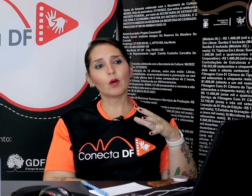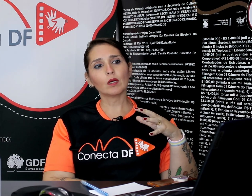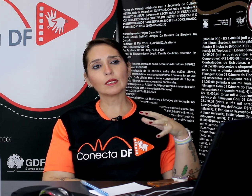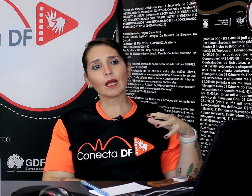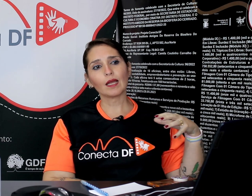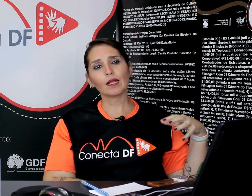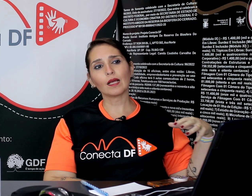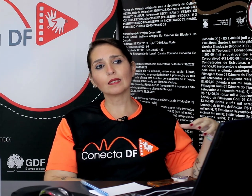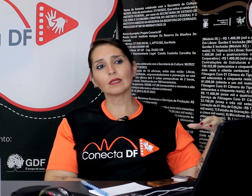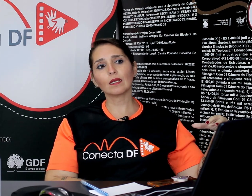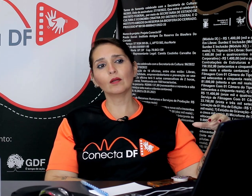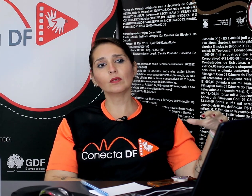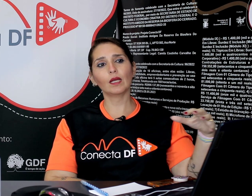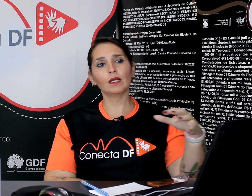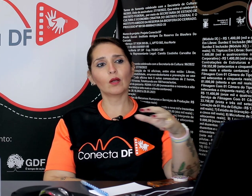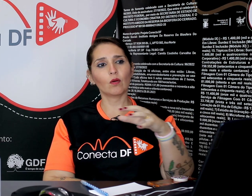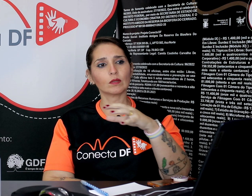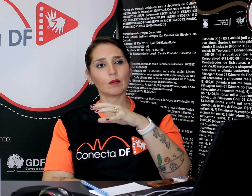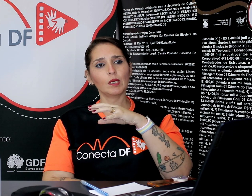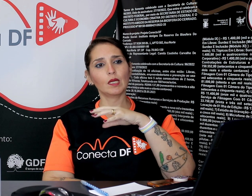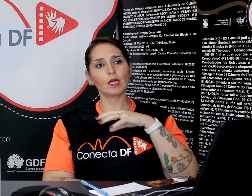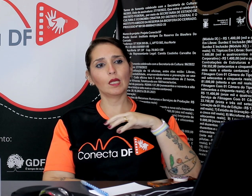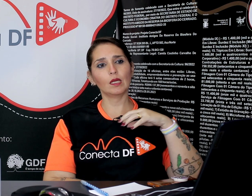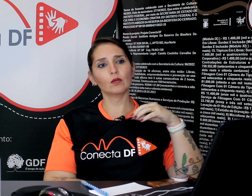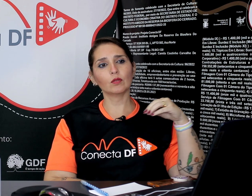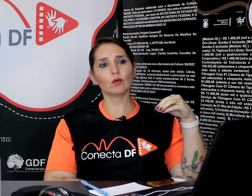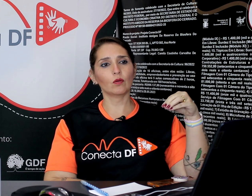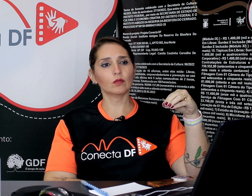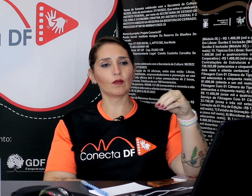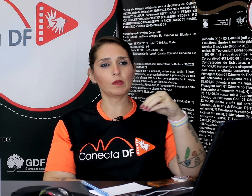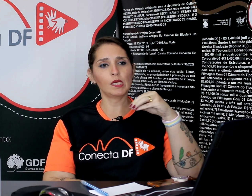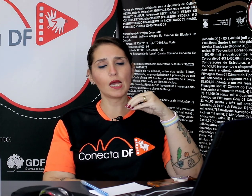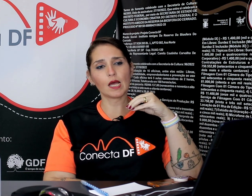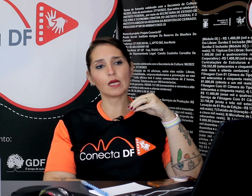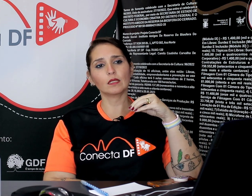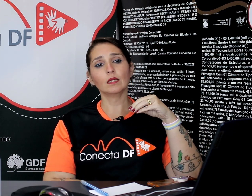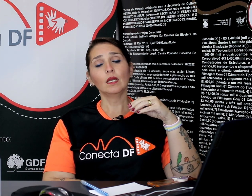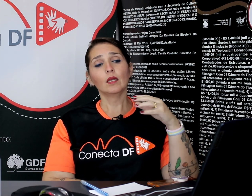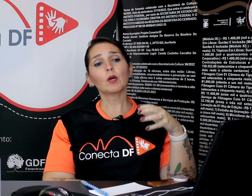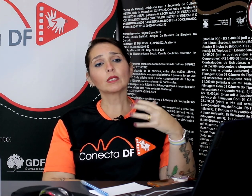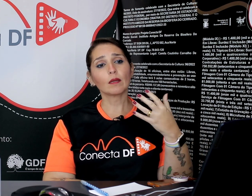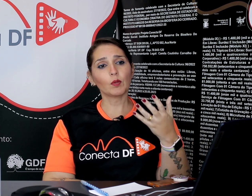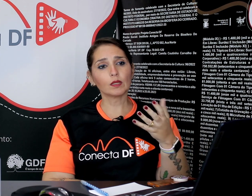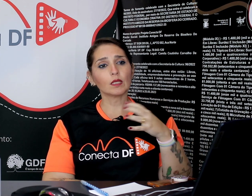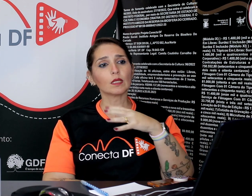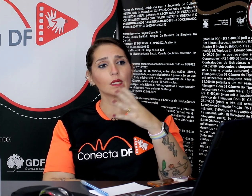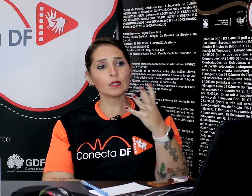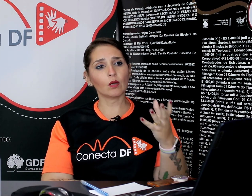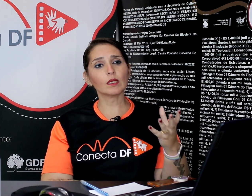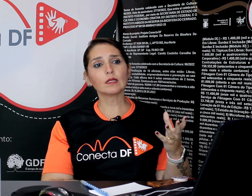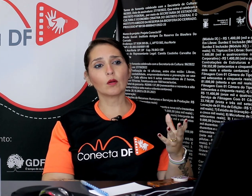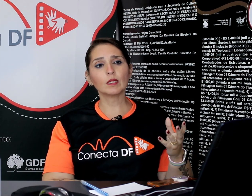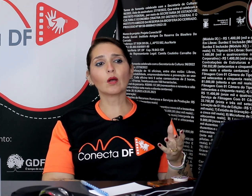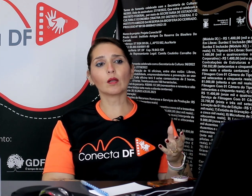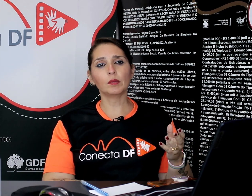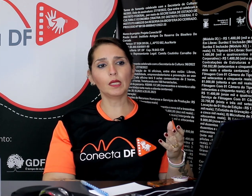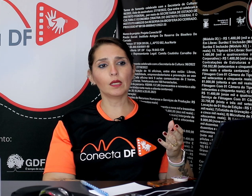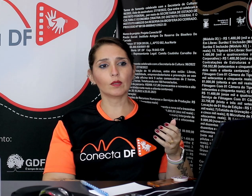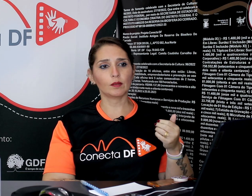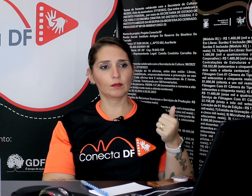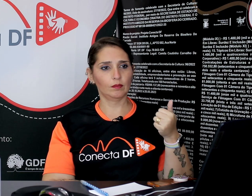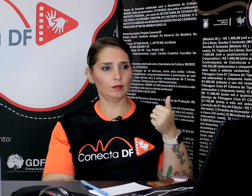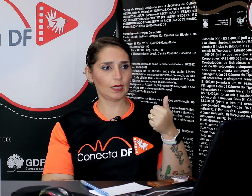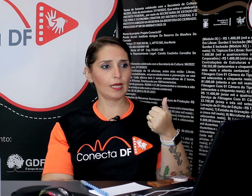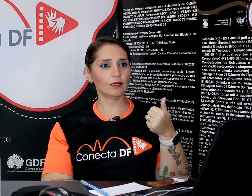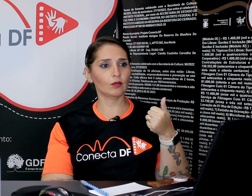ele mostra a relação dele com os amiguinhos, com os familiares, e mostra a importância da escola ser uma escola